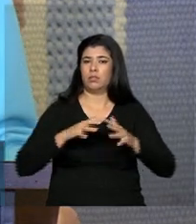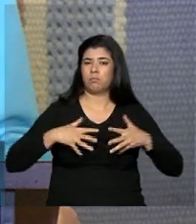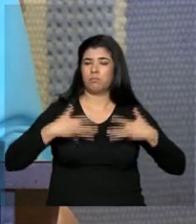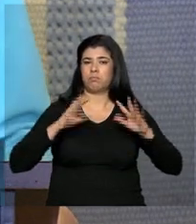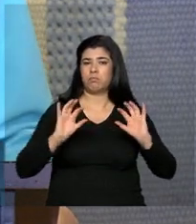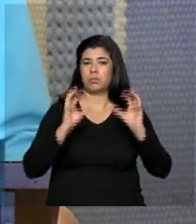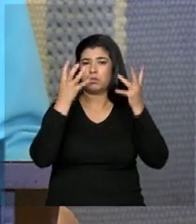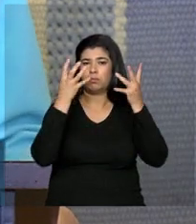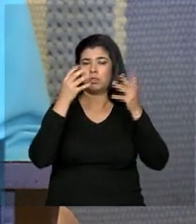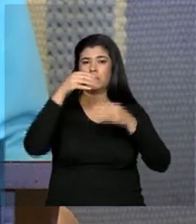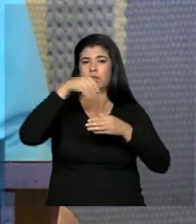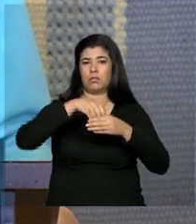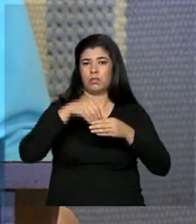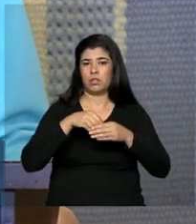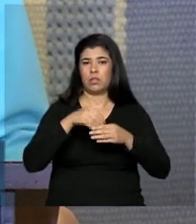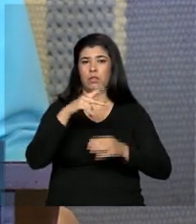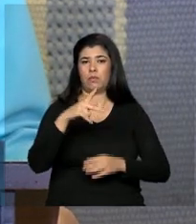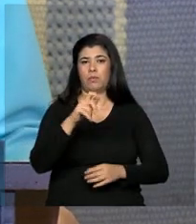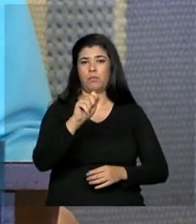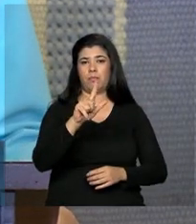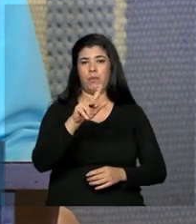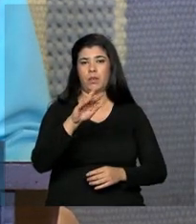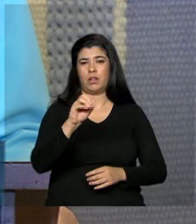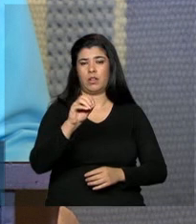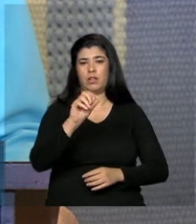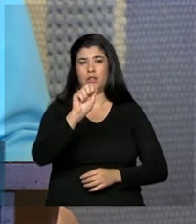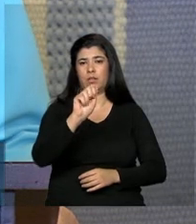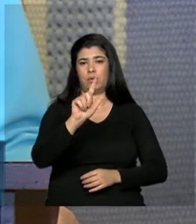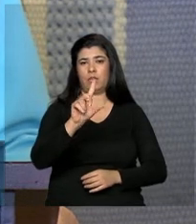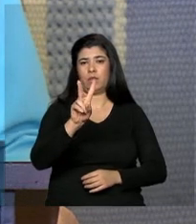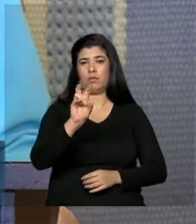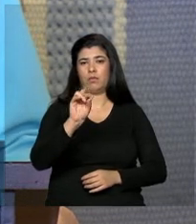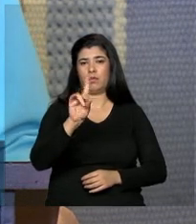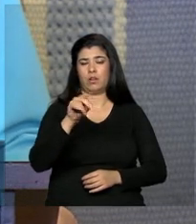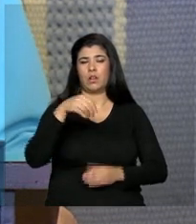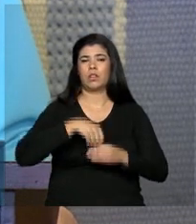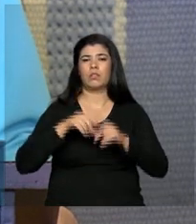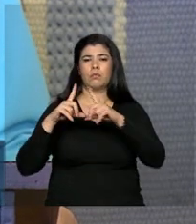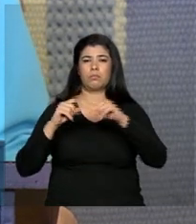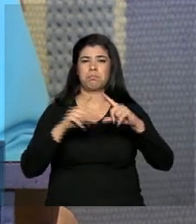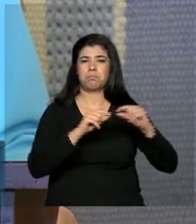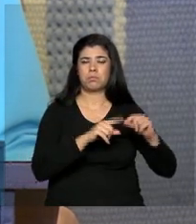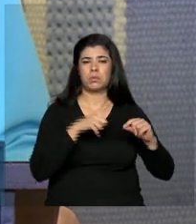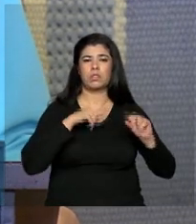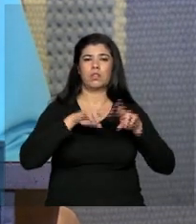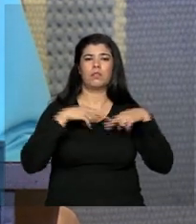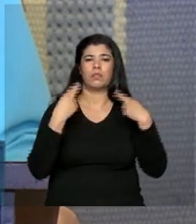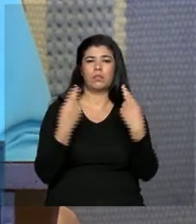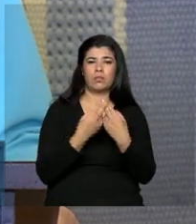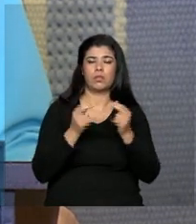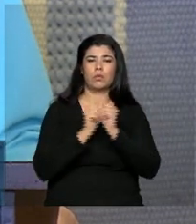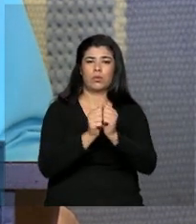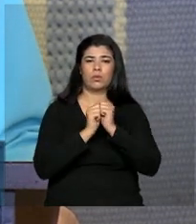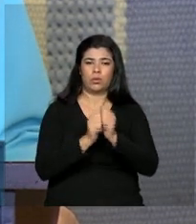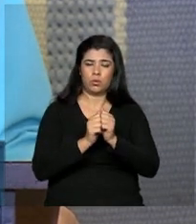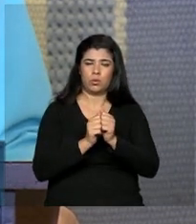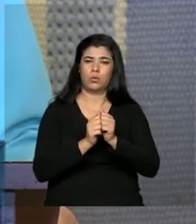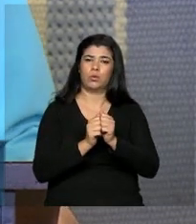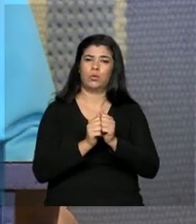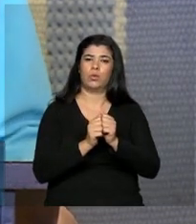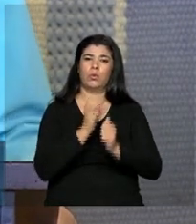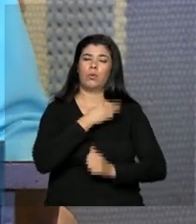no Alvorada e teve continuidade com a reunião entre os nossos